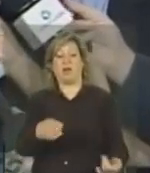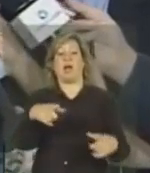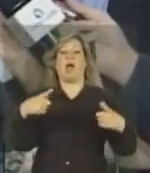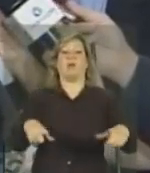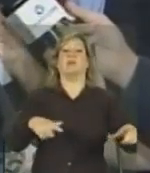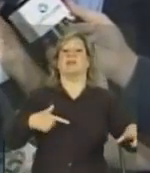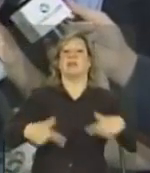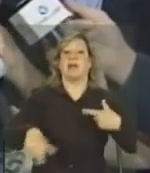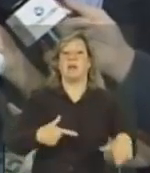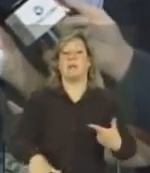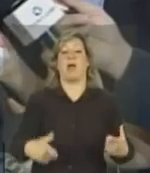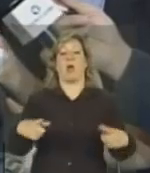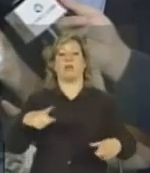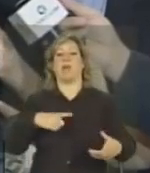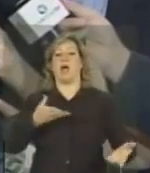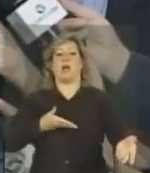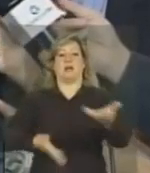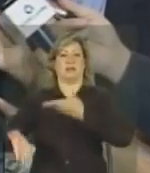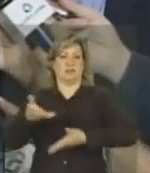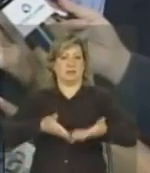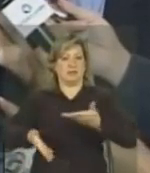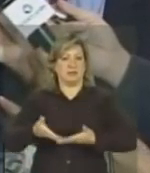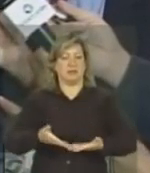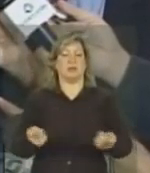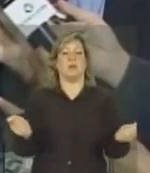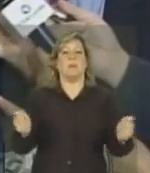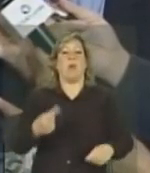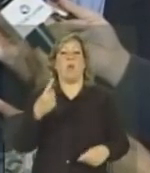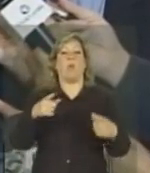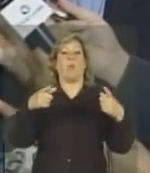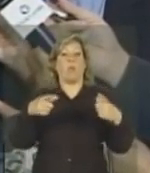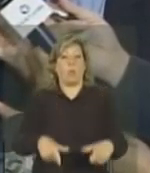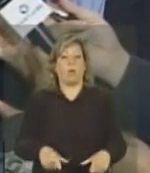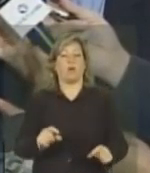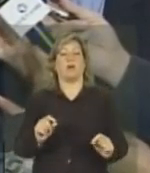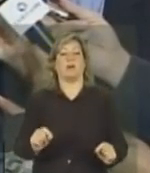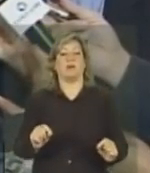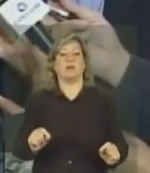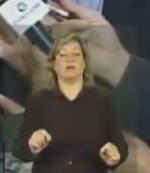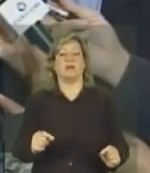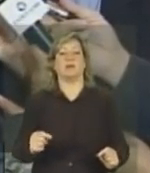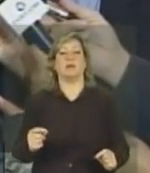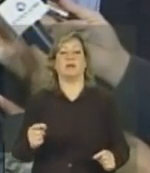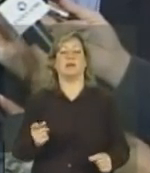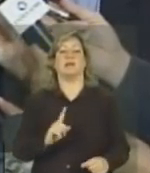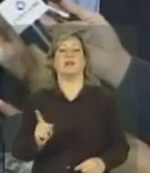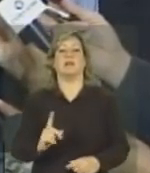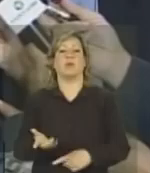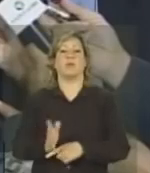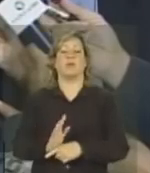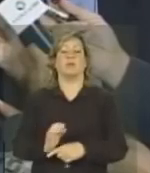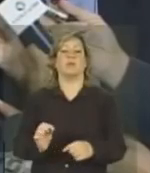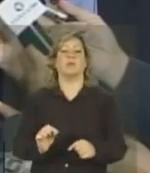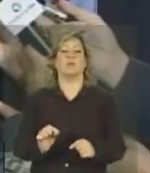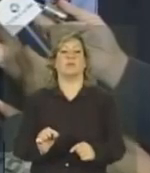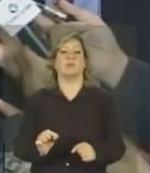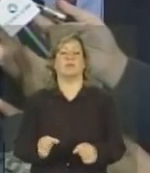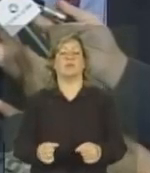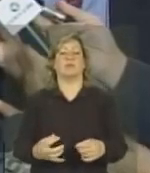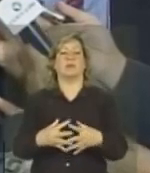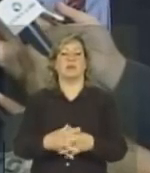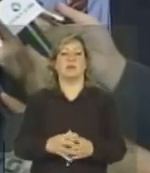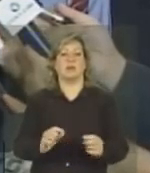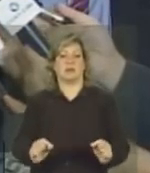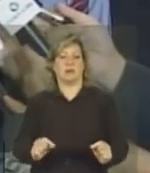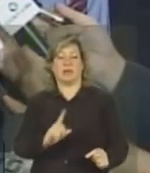onde mora, onde tem as relações sociais, seja um local que não contribua para a redução da dependência e que pode ser, inclusive, um